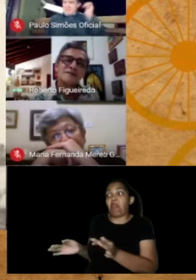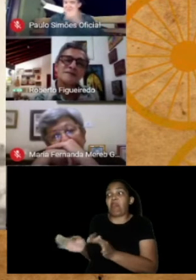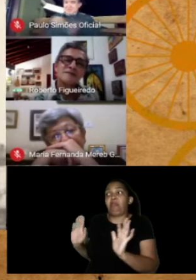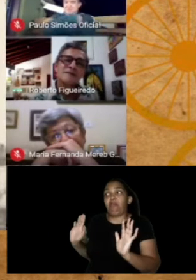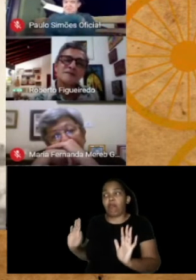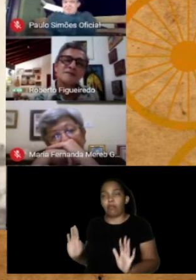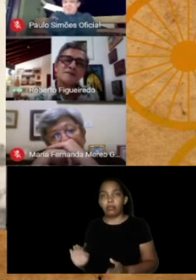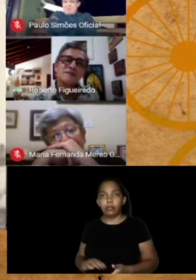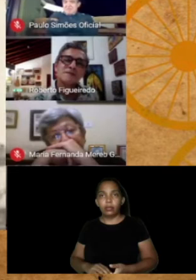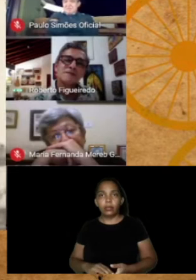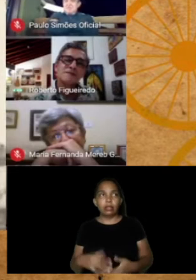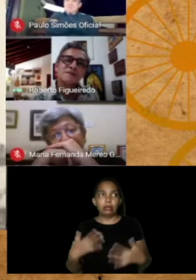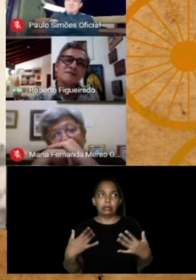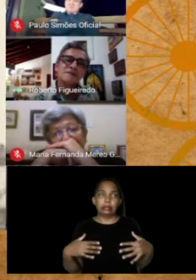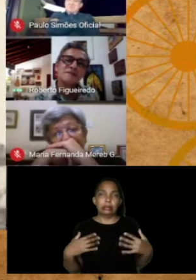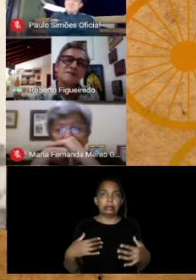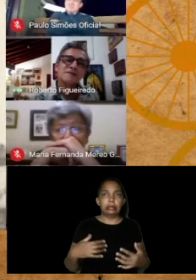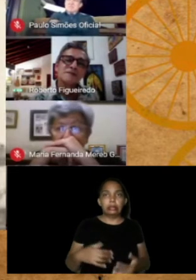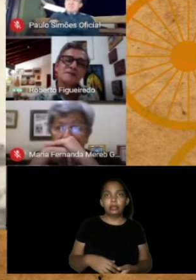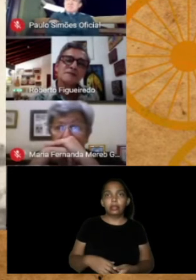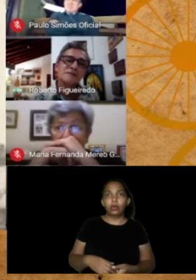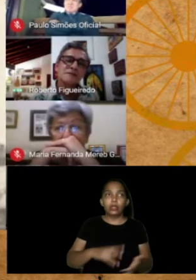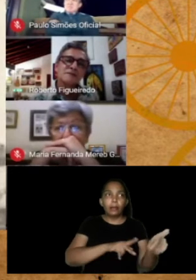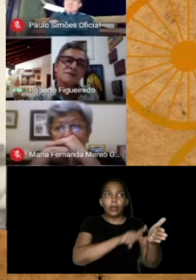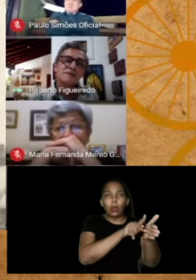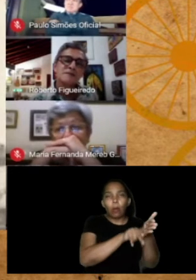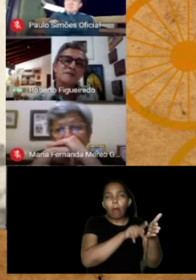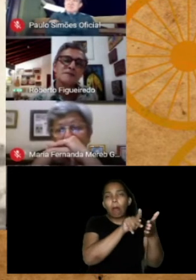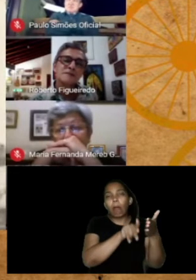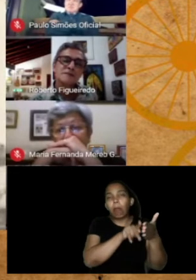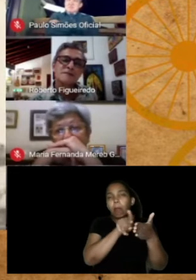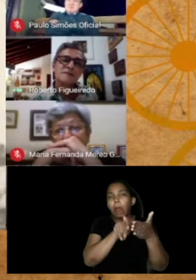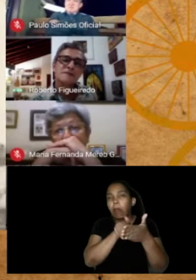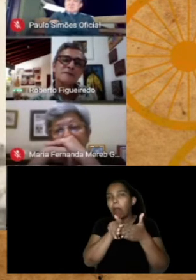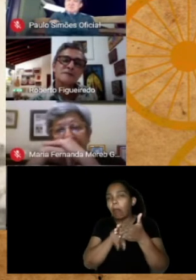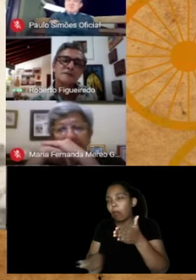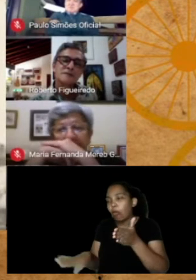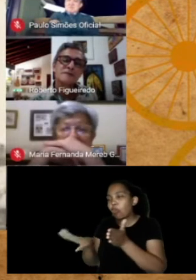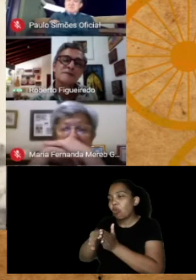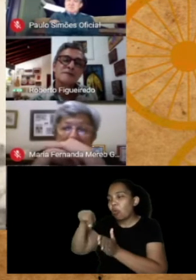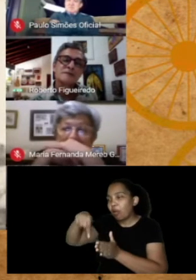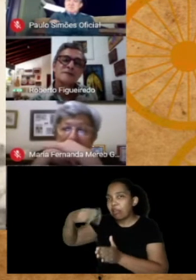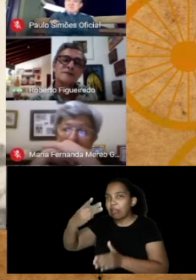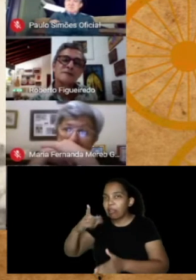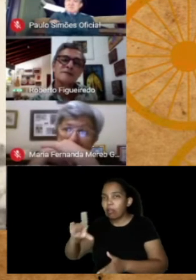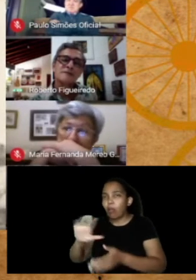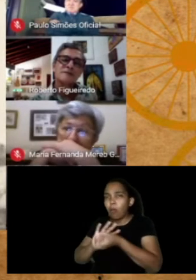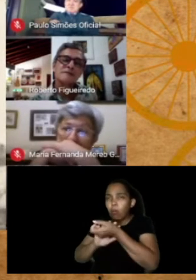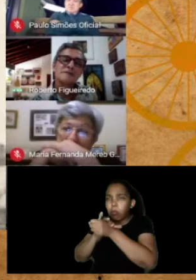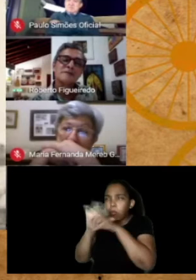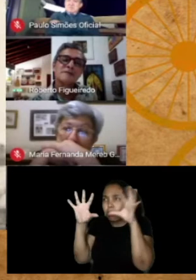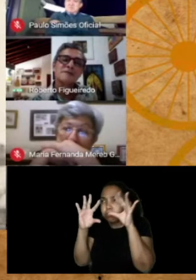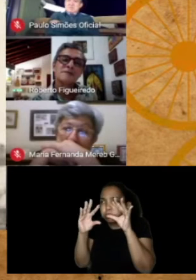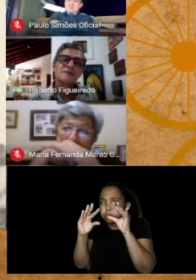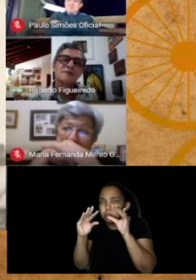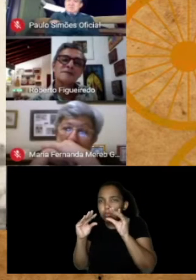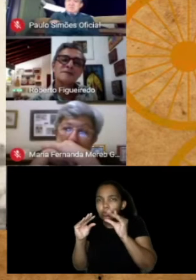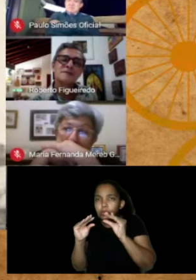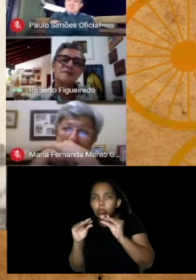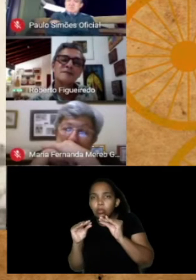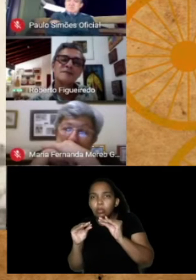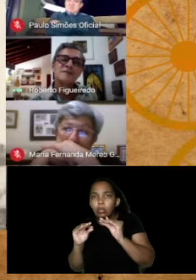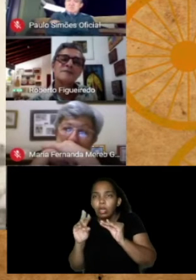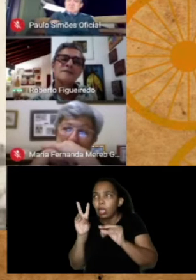aí, ele pegou o trem, chegou de noite aqui na estação de Três Lagoas, e na hora que chegou lá, tava a polícia, um